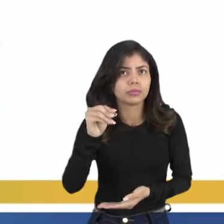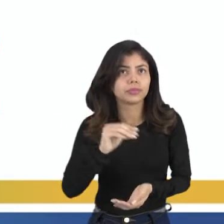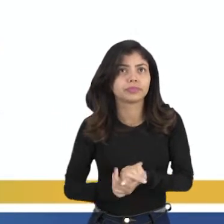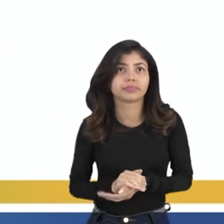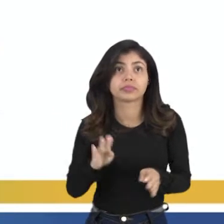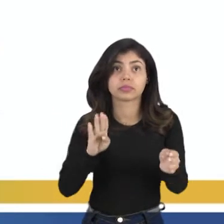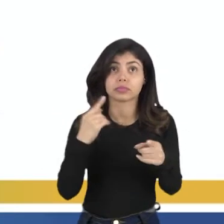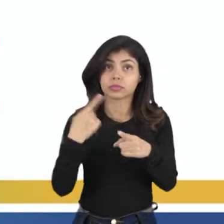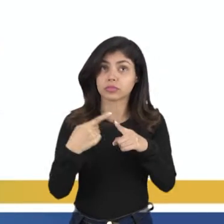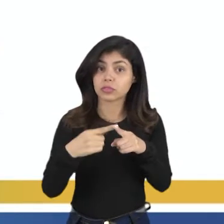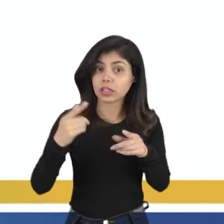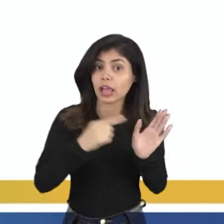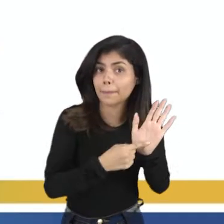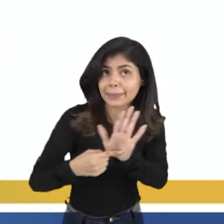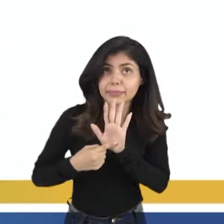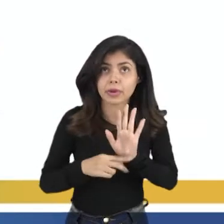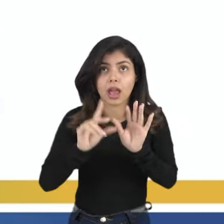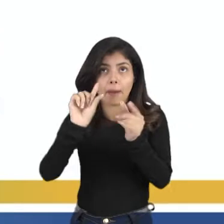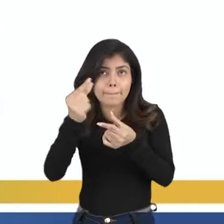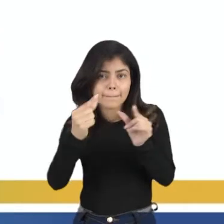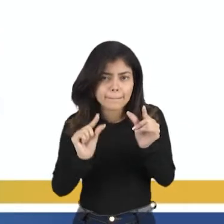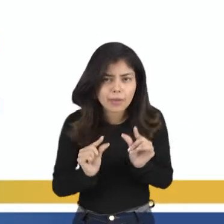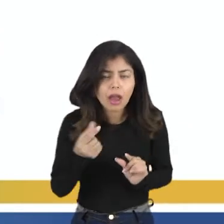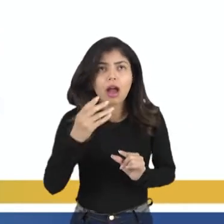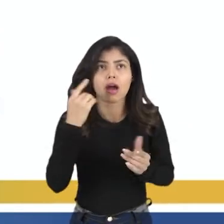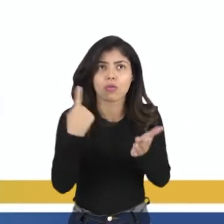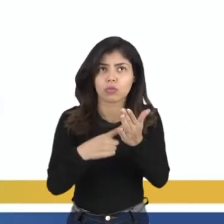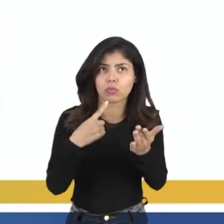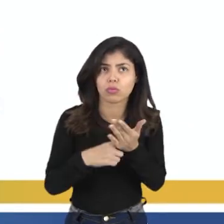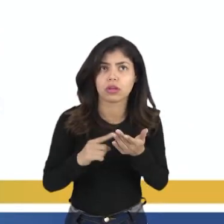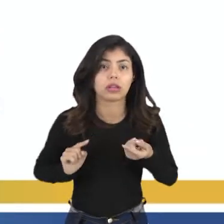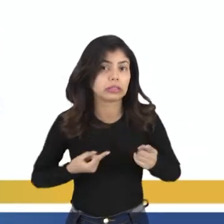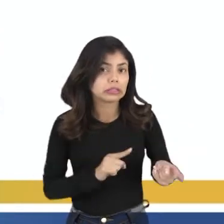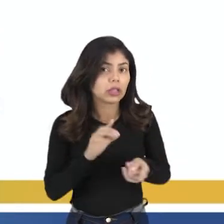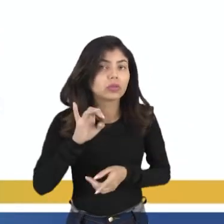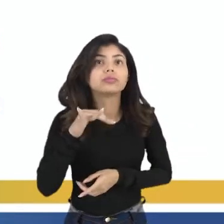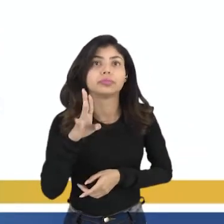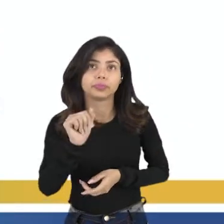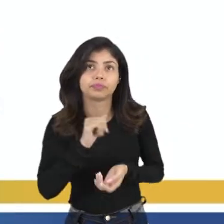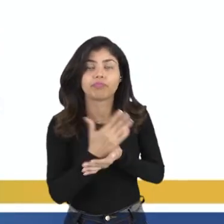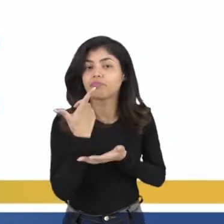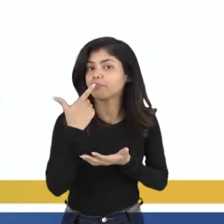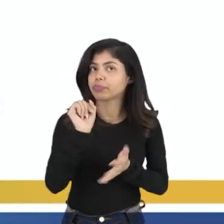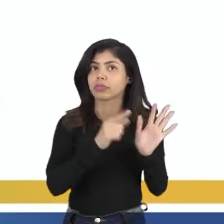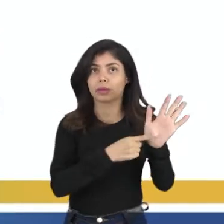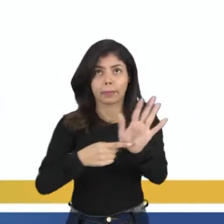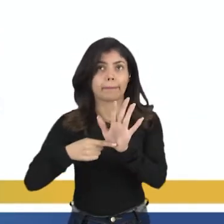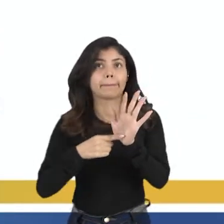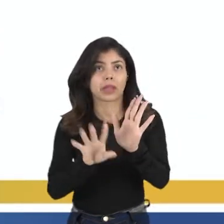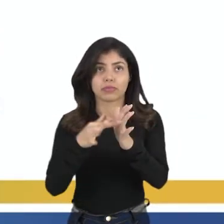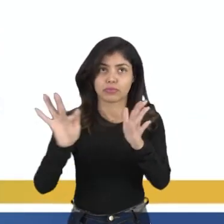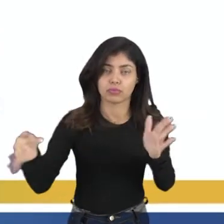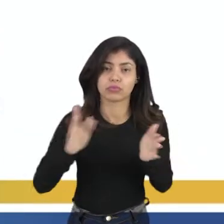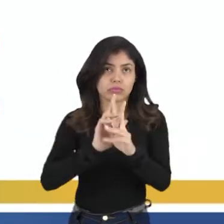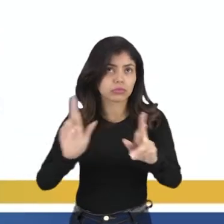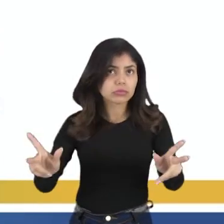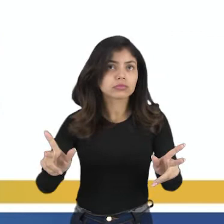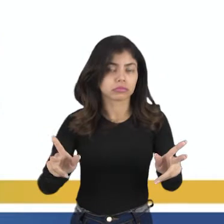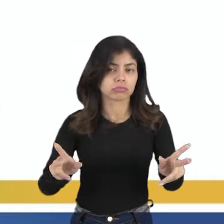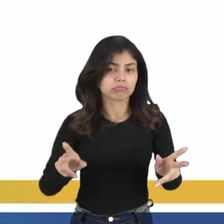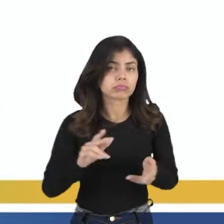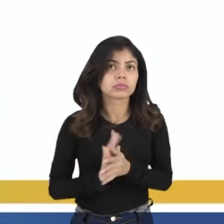ser múltipla e apresentar peculiaridades de acordo com a intenção do emissor, a linguagem apresenta